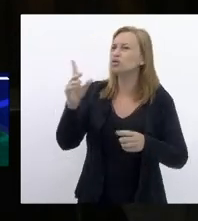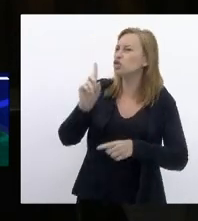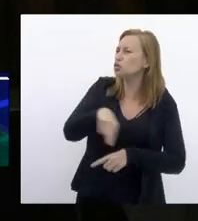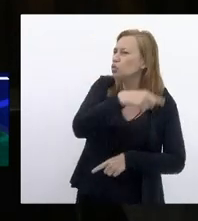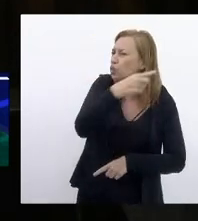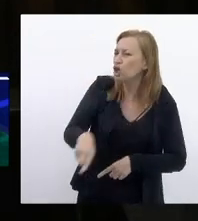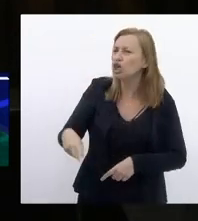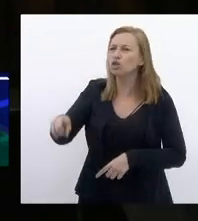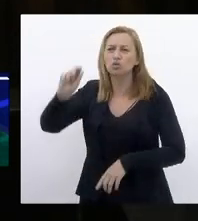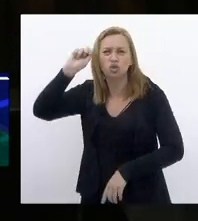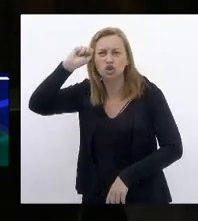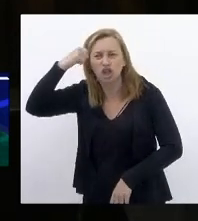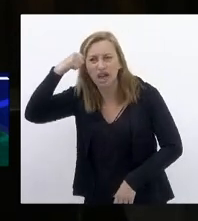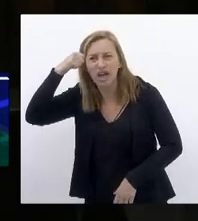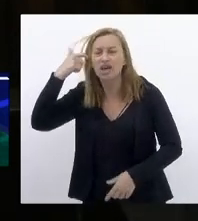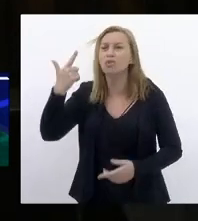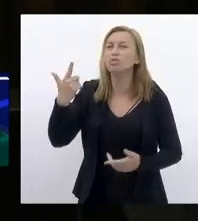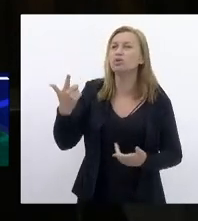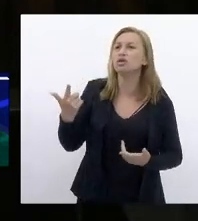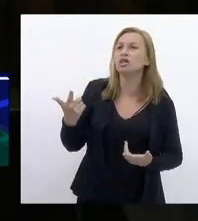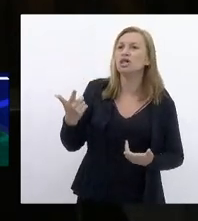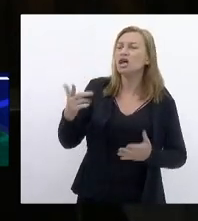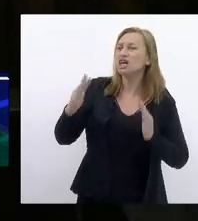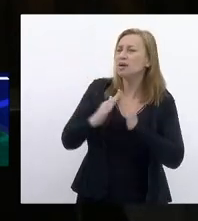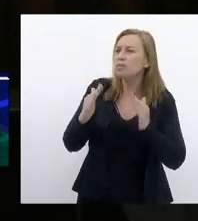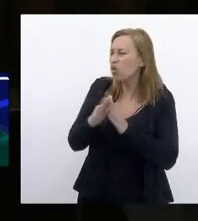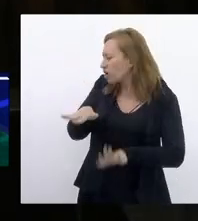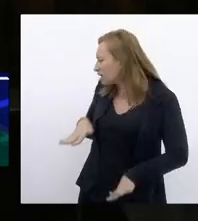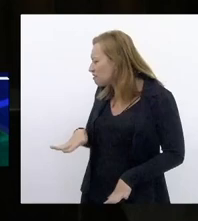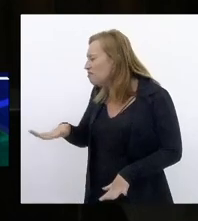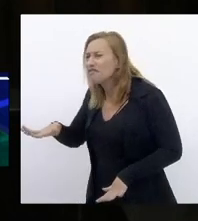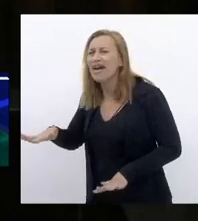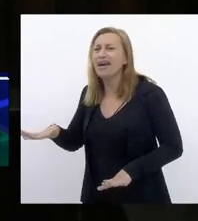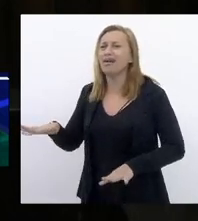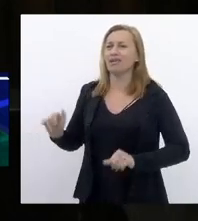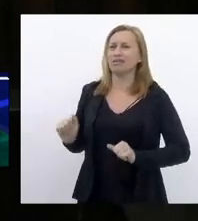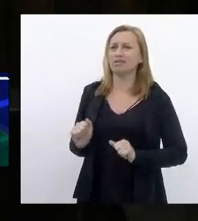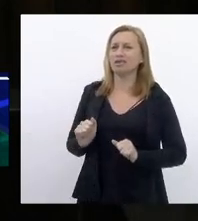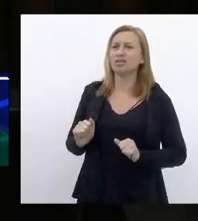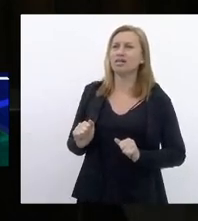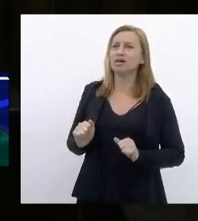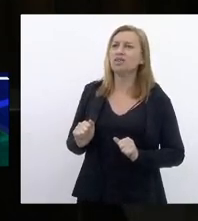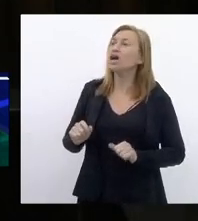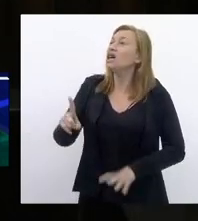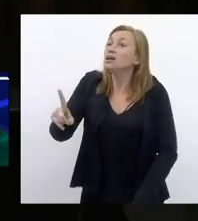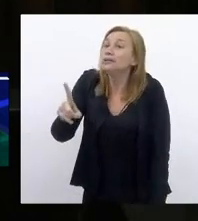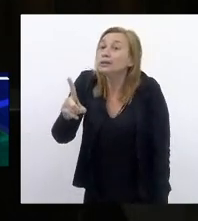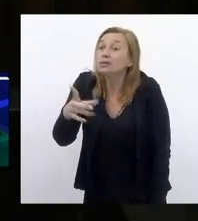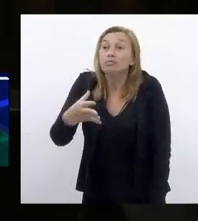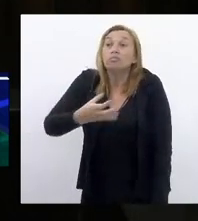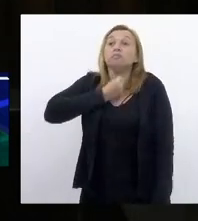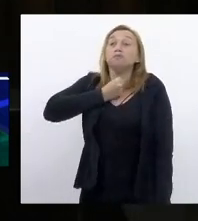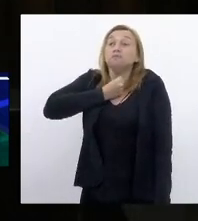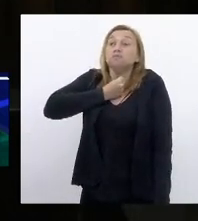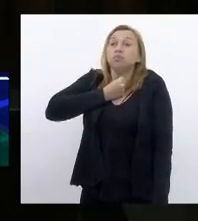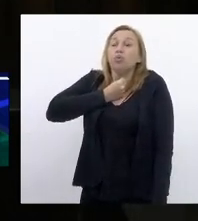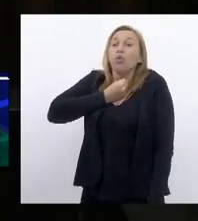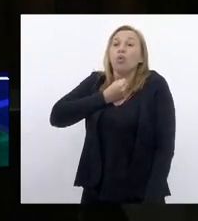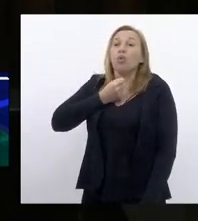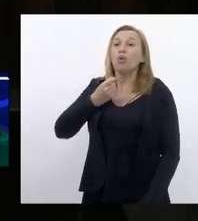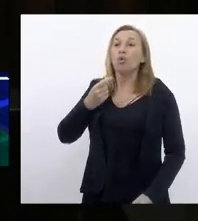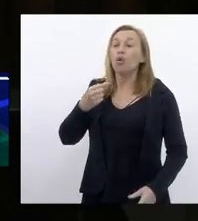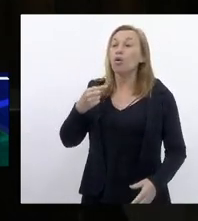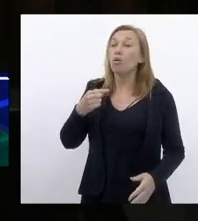dos negros que moram nas favelas, Vossa Excelência se calou quando a